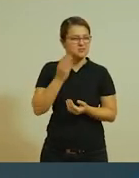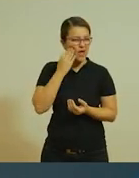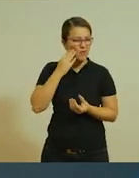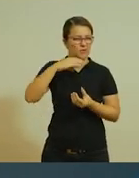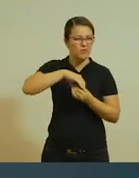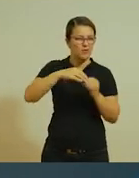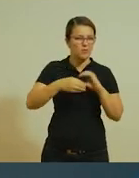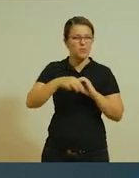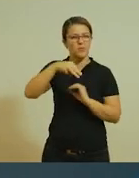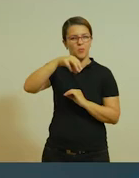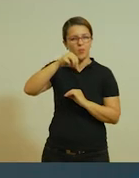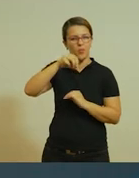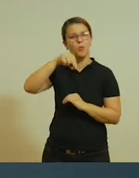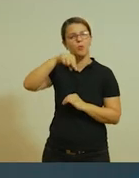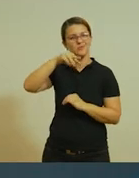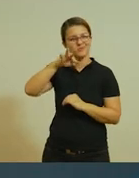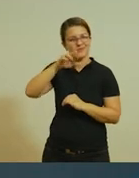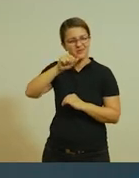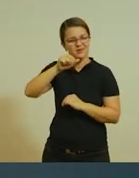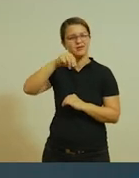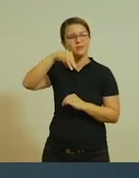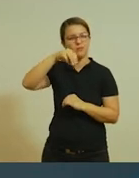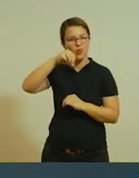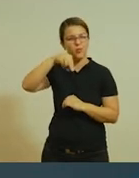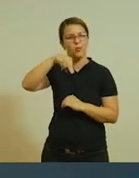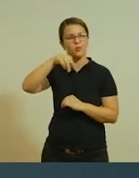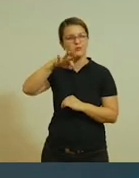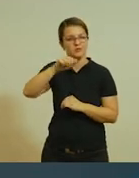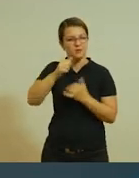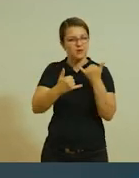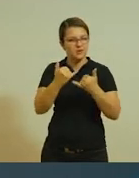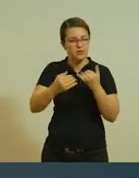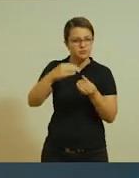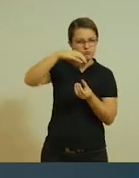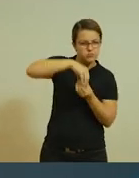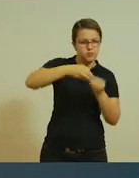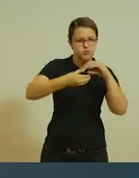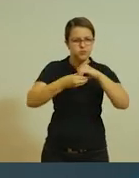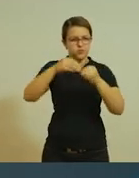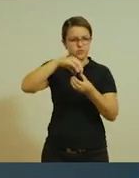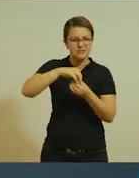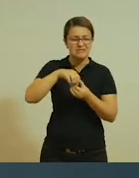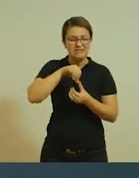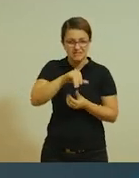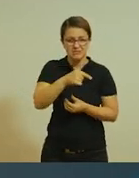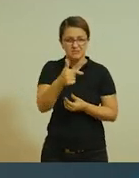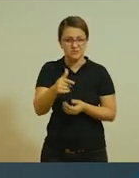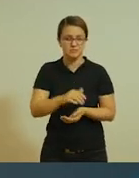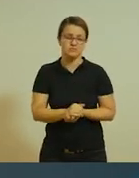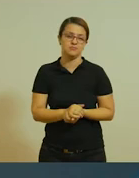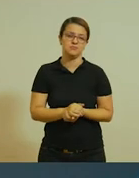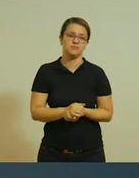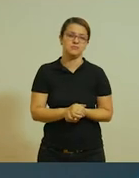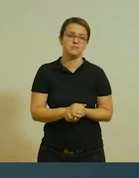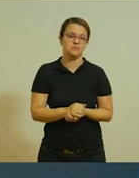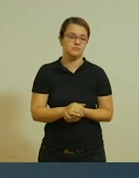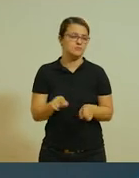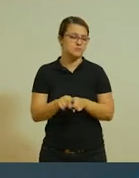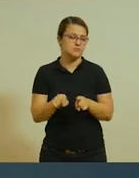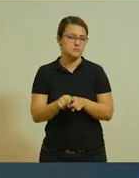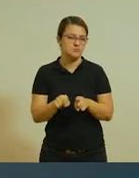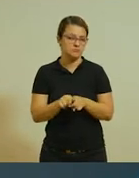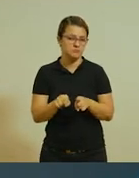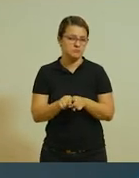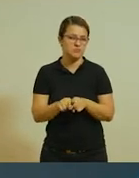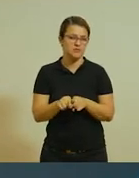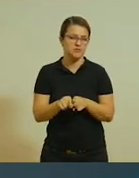tipo monta-monta, todos eles servem para a gente trabalhar essa contagem. Se não tiver nada disso à mão, a gente sugere que você também